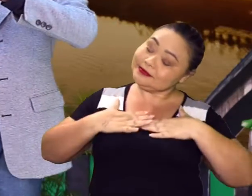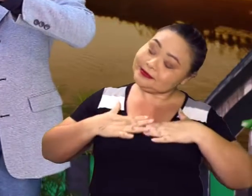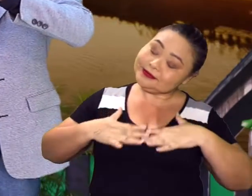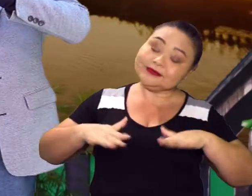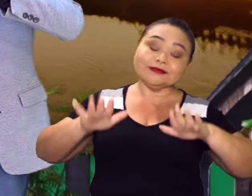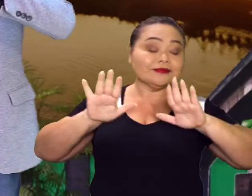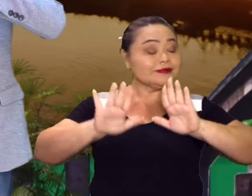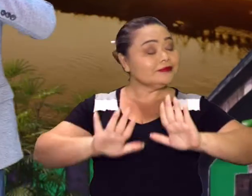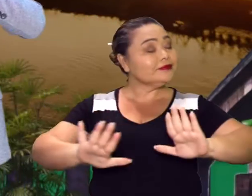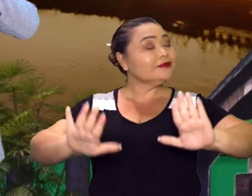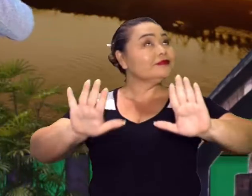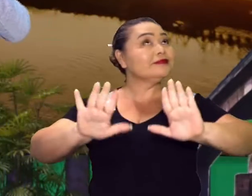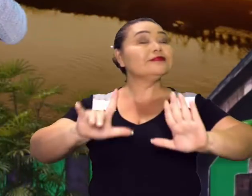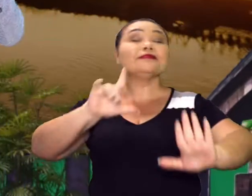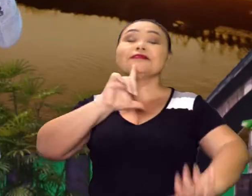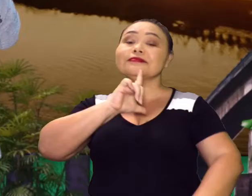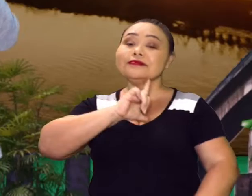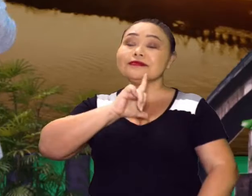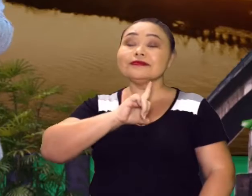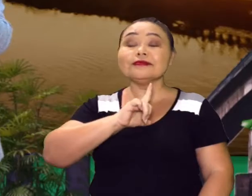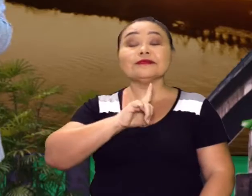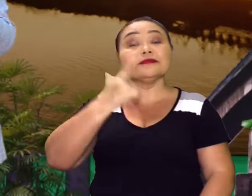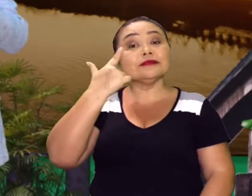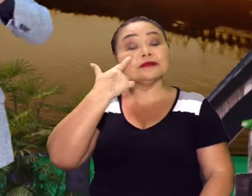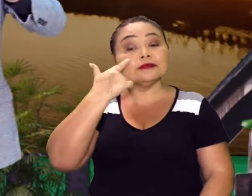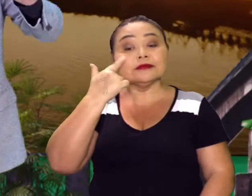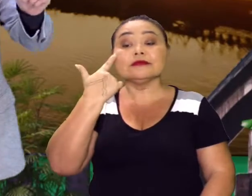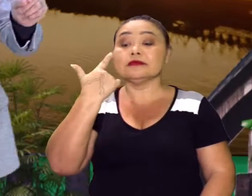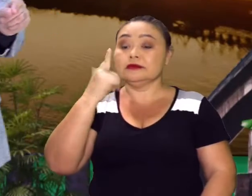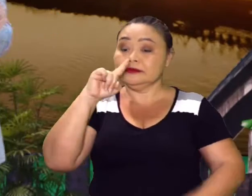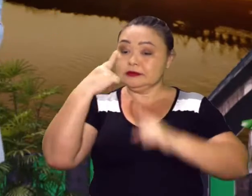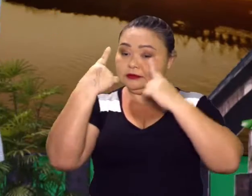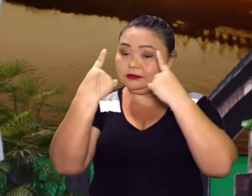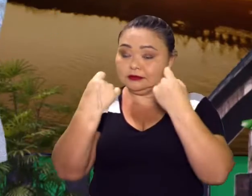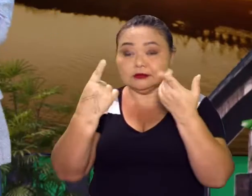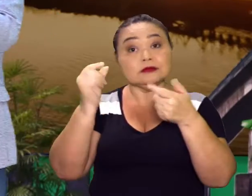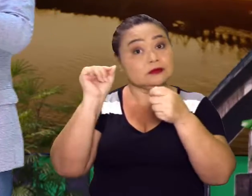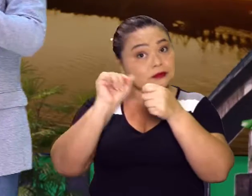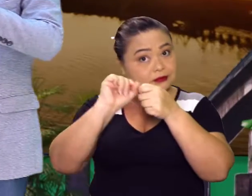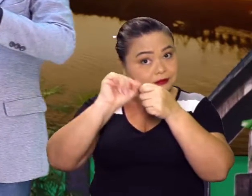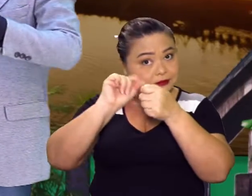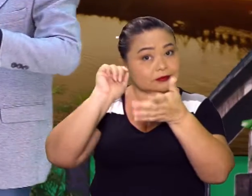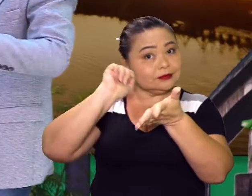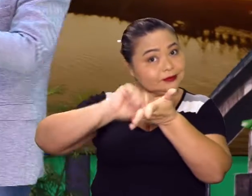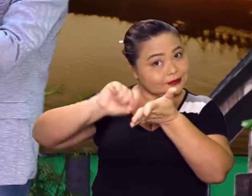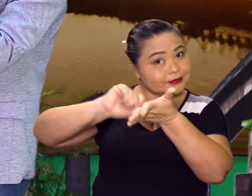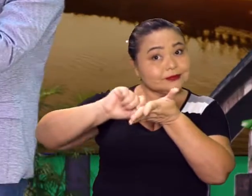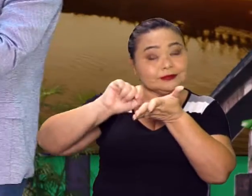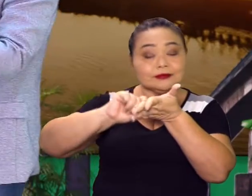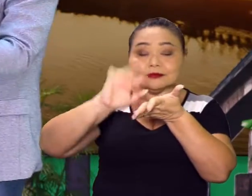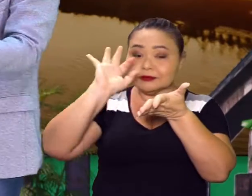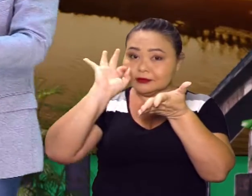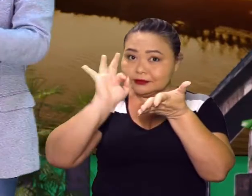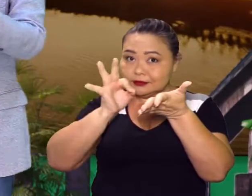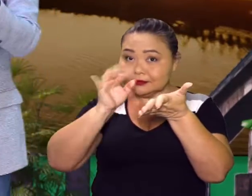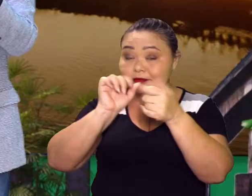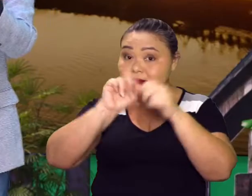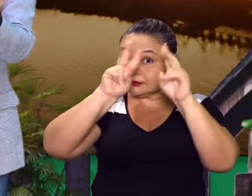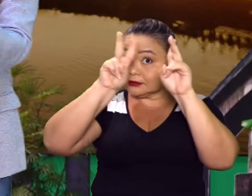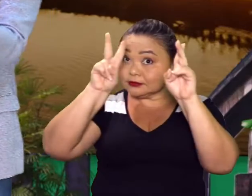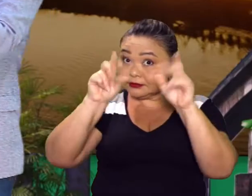de ter assim uma observação interessante, fazer as anotações adequadas sobre assuntos